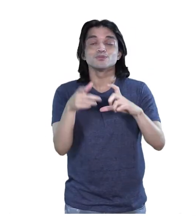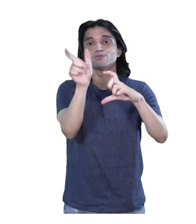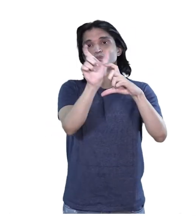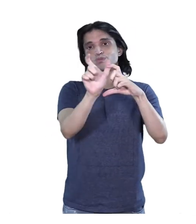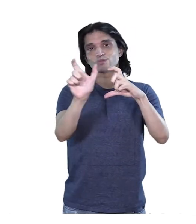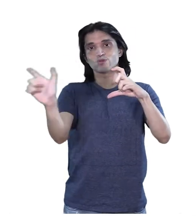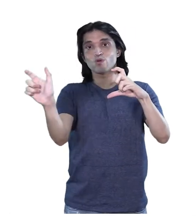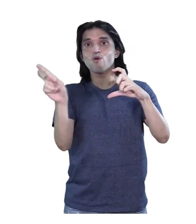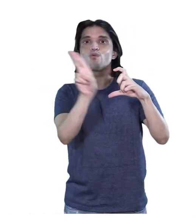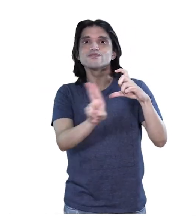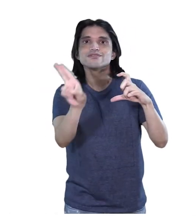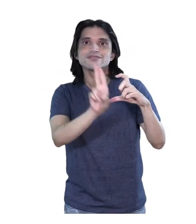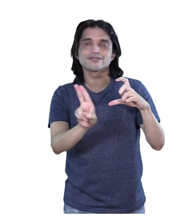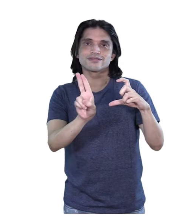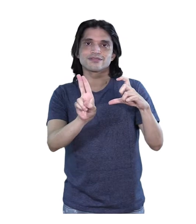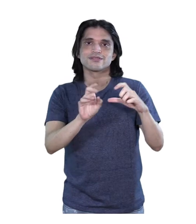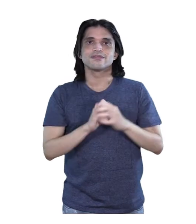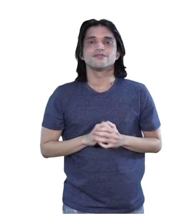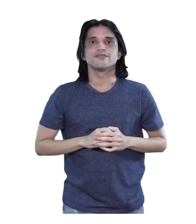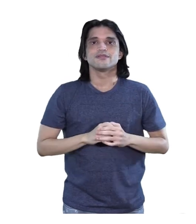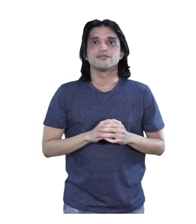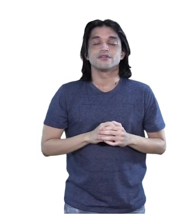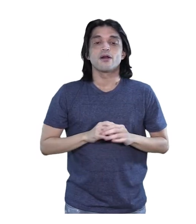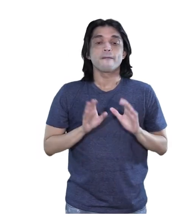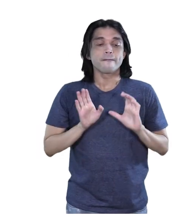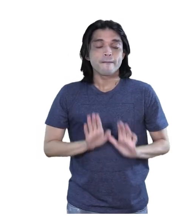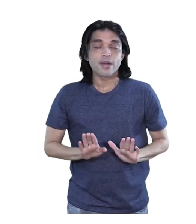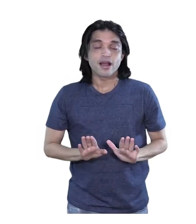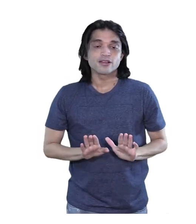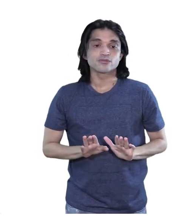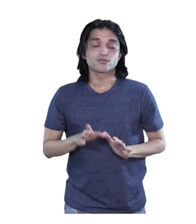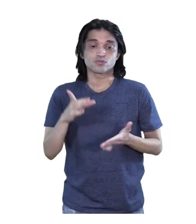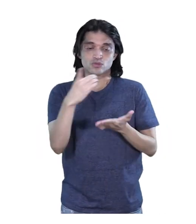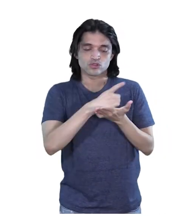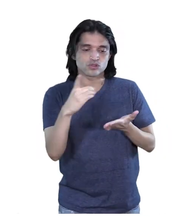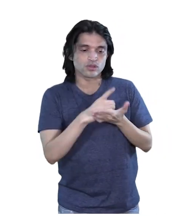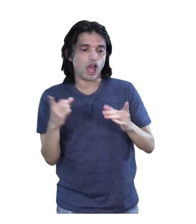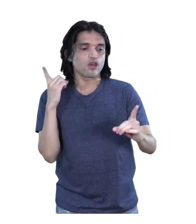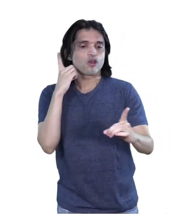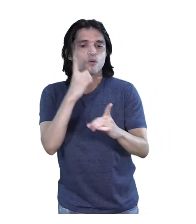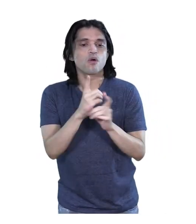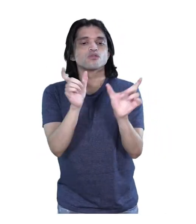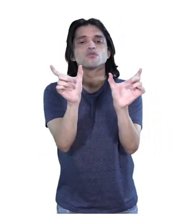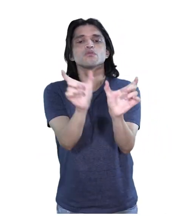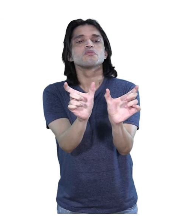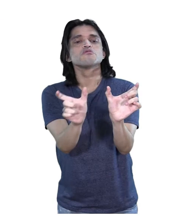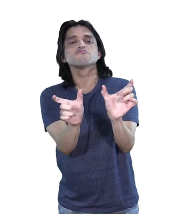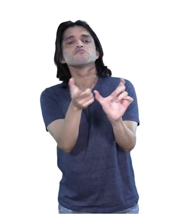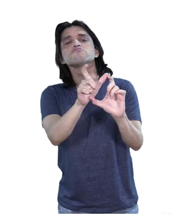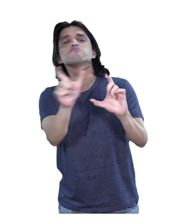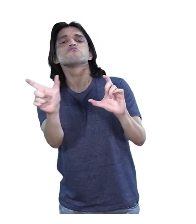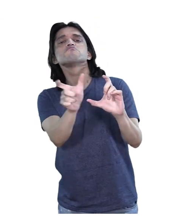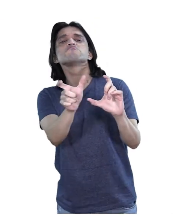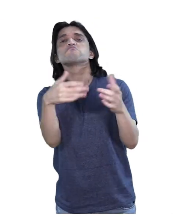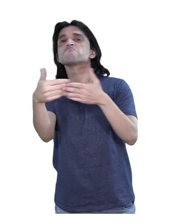não escolhemos qualquer uma da relação que aparece no dicionário. Haverá sempre uma que melhor